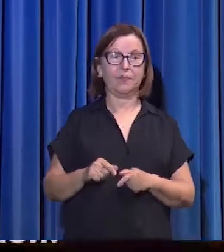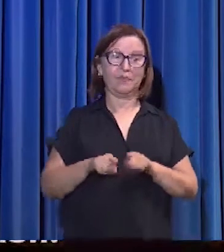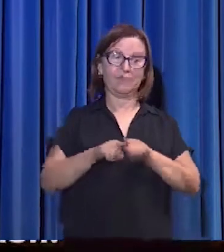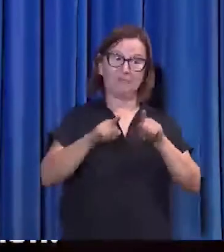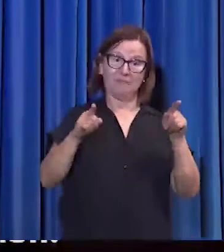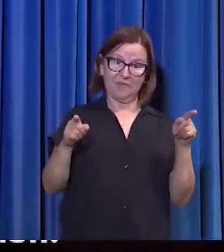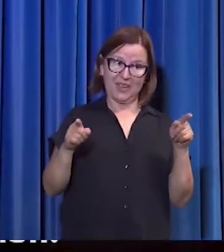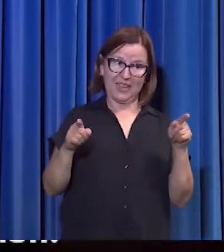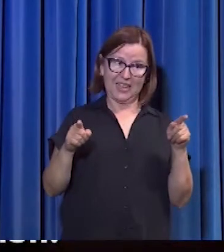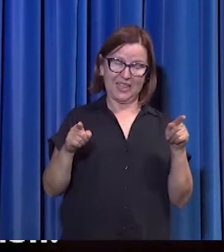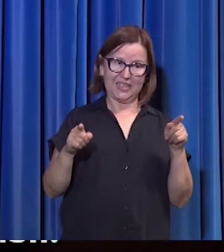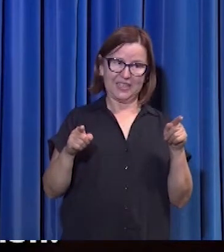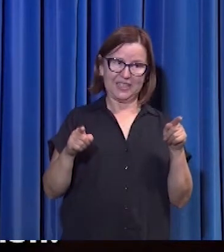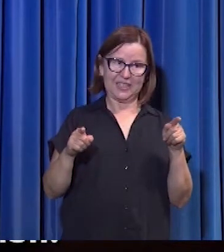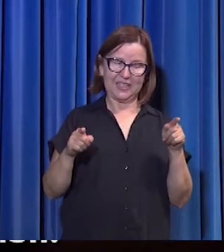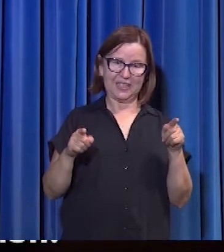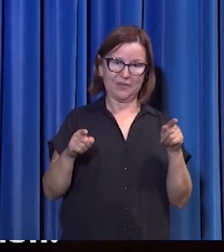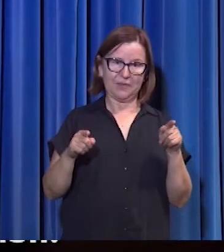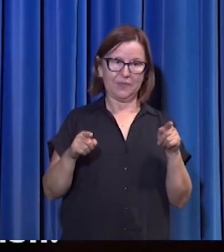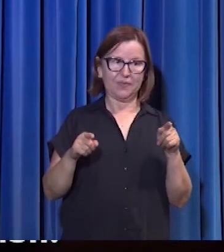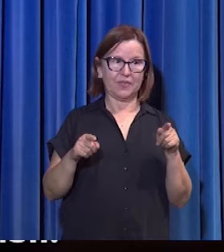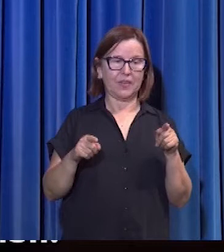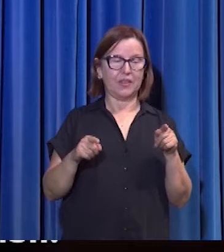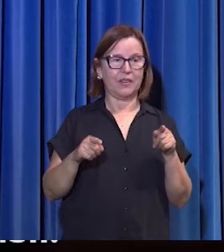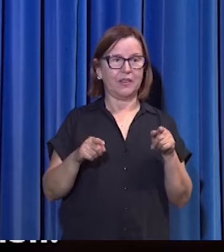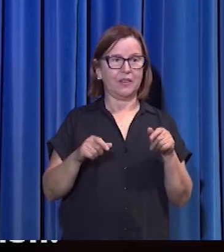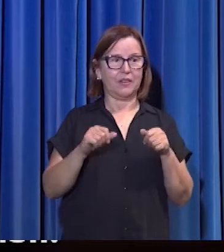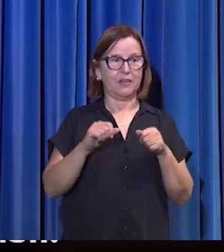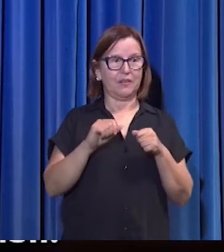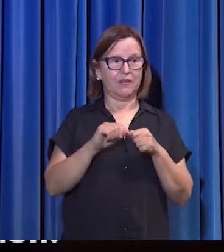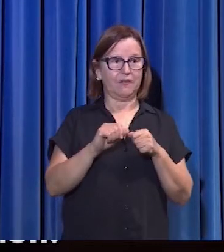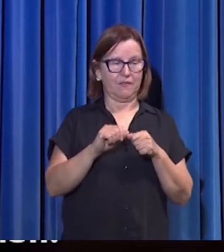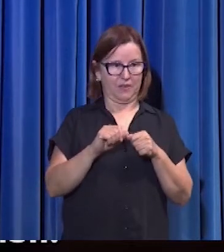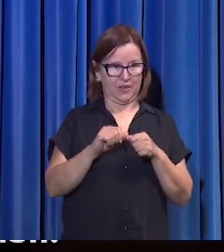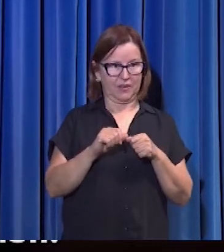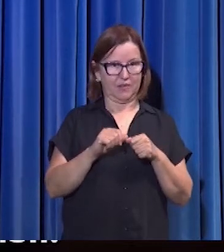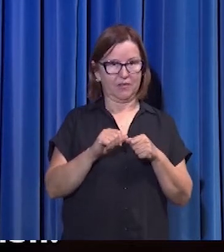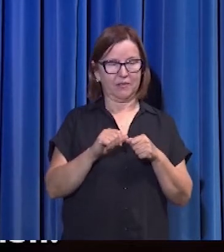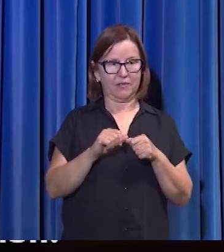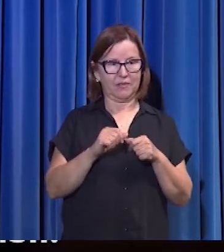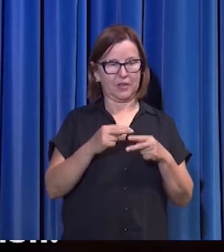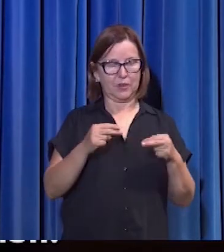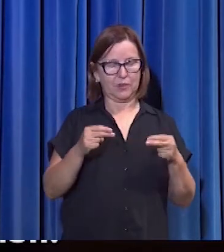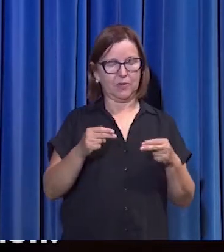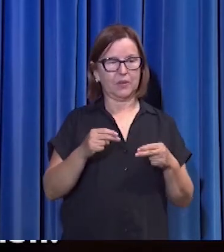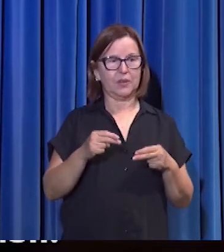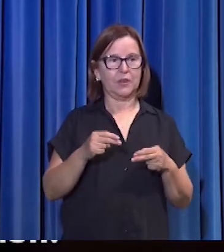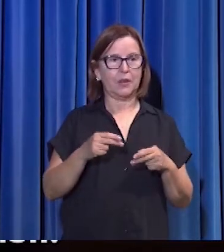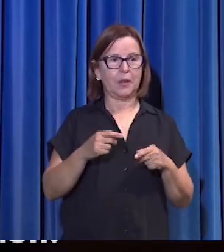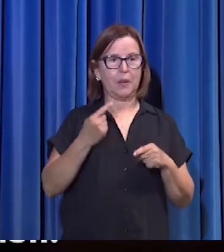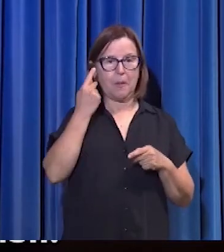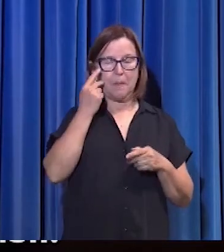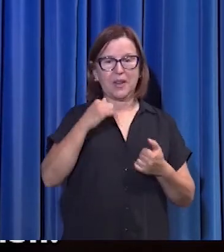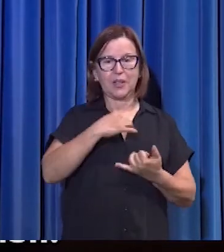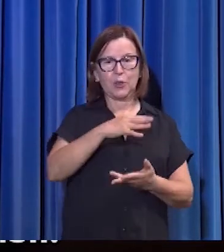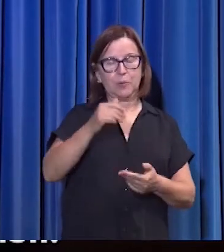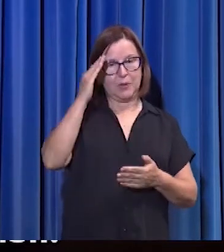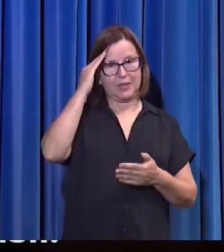Contudo, assim procedo para que o mundo saiba que eu amo o Pai e que faço como o Pai me